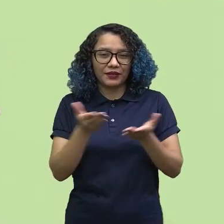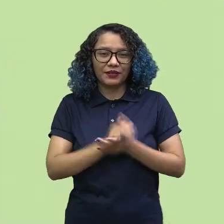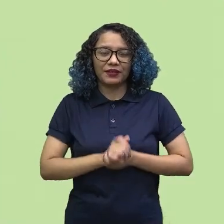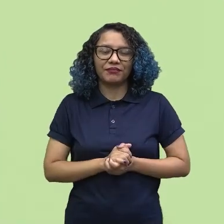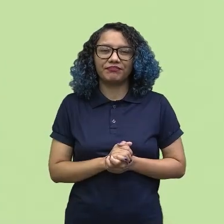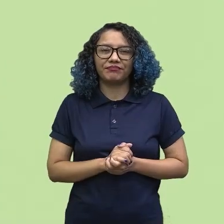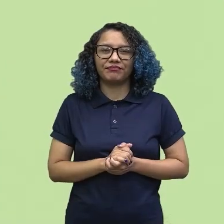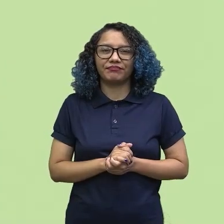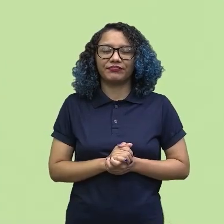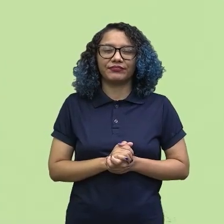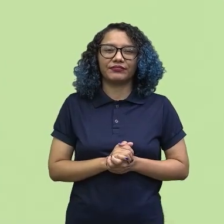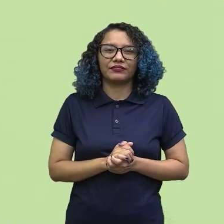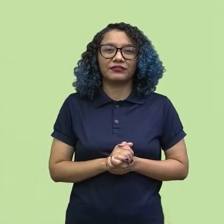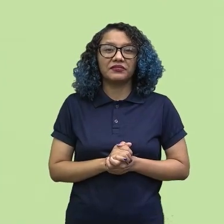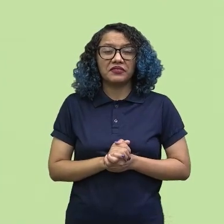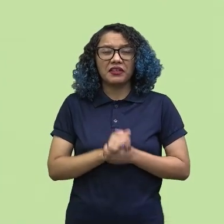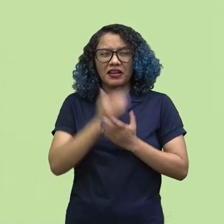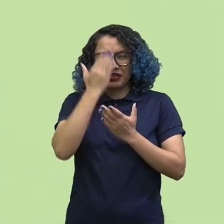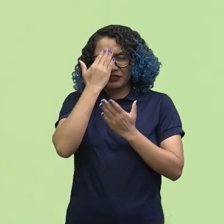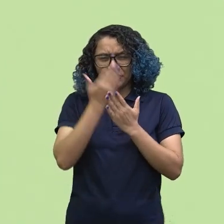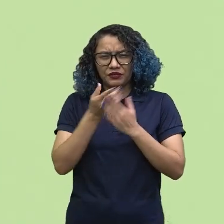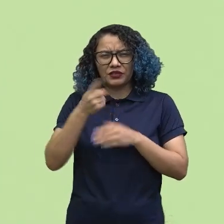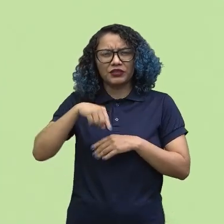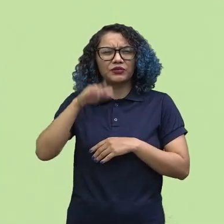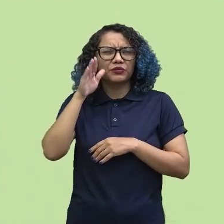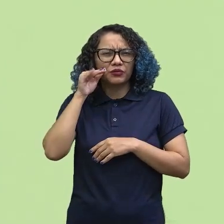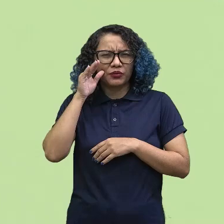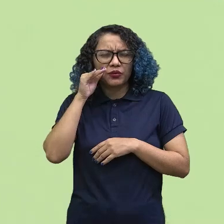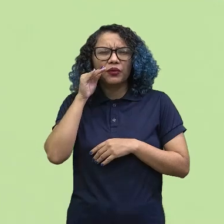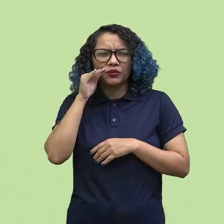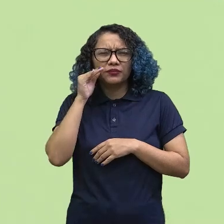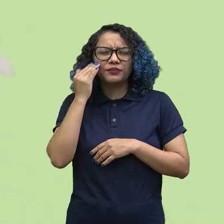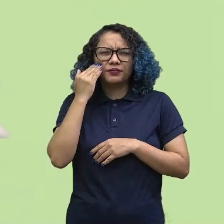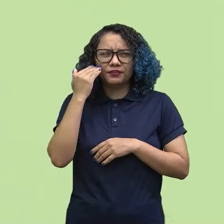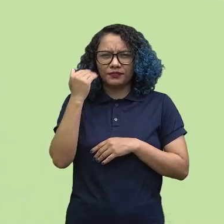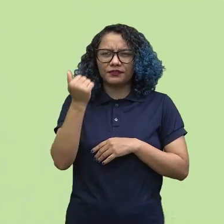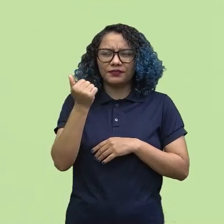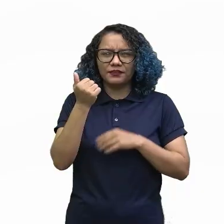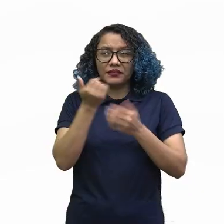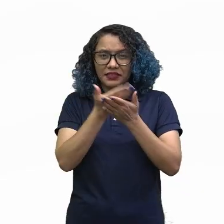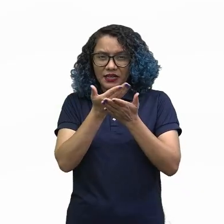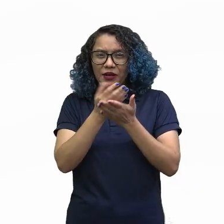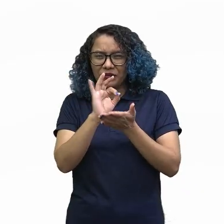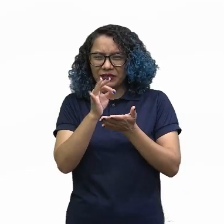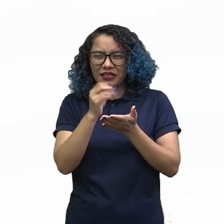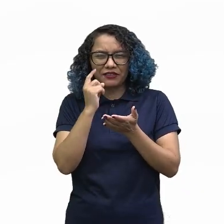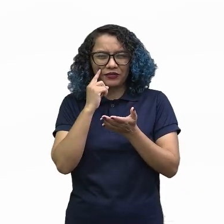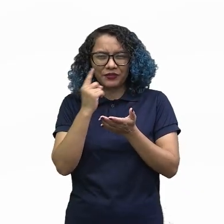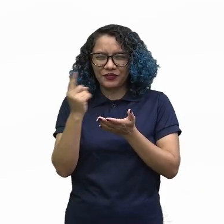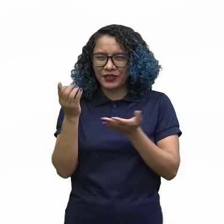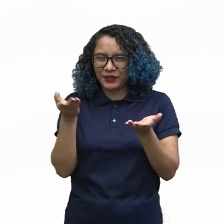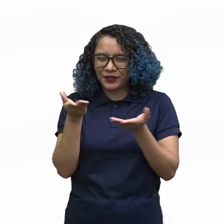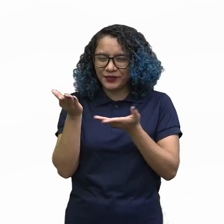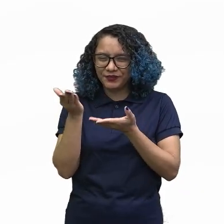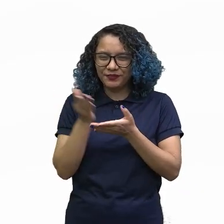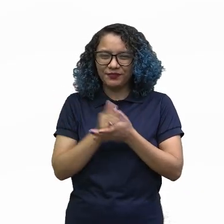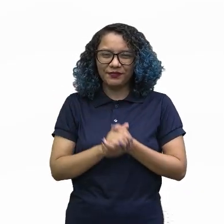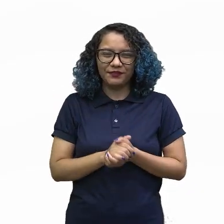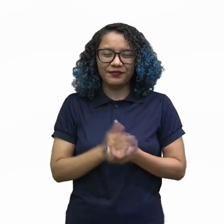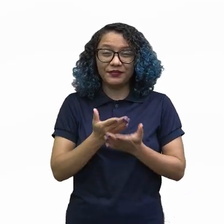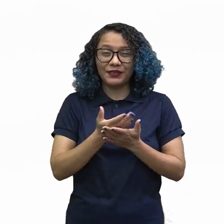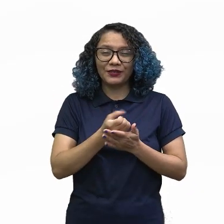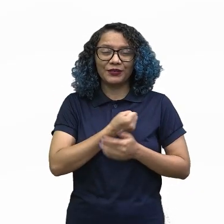eu acredito que você esteja curioso para saber qual é a aula de hoje. Vamos lá conferir?